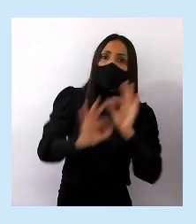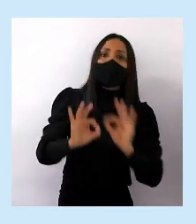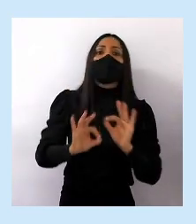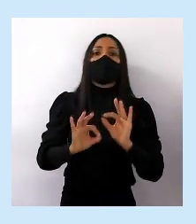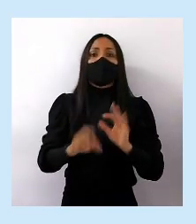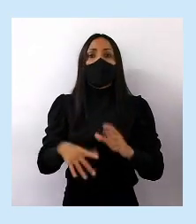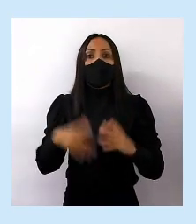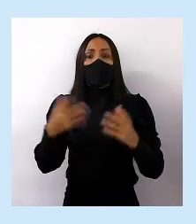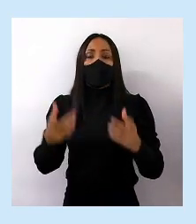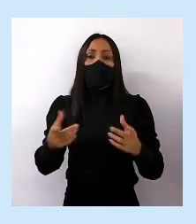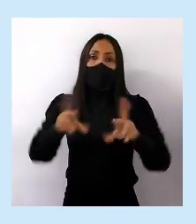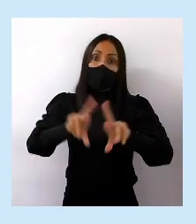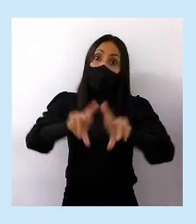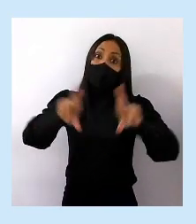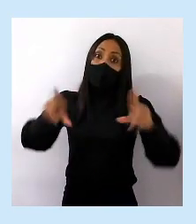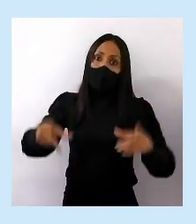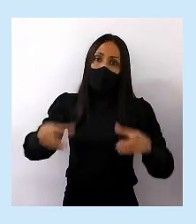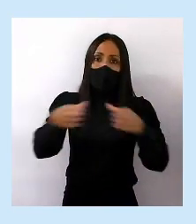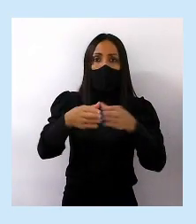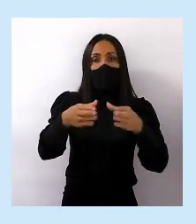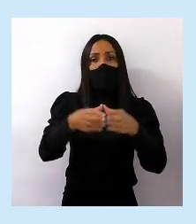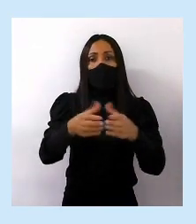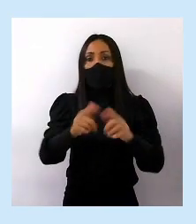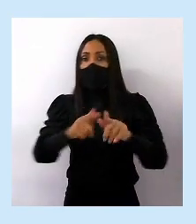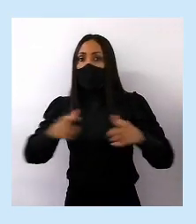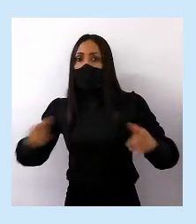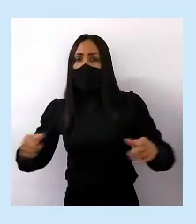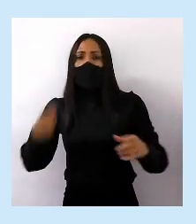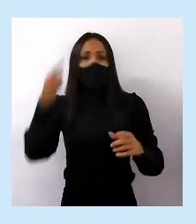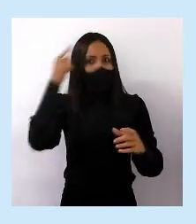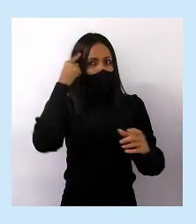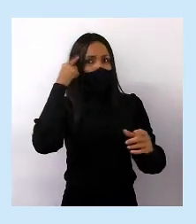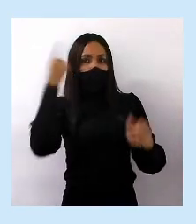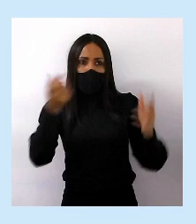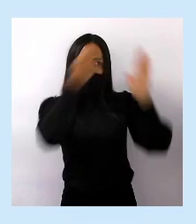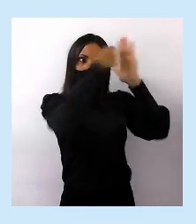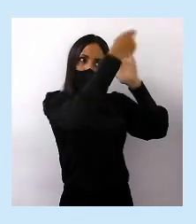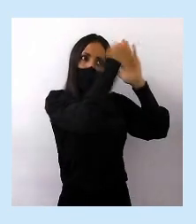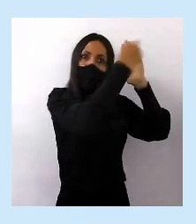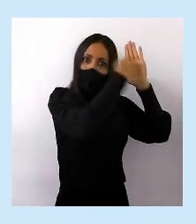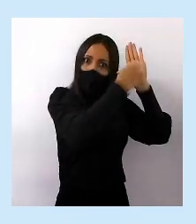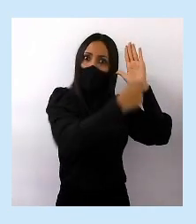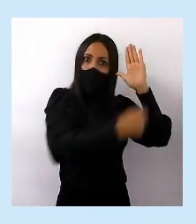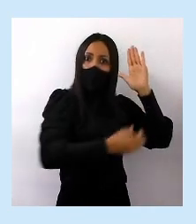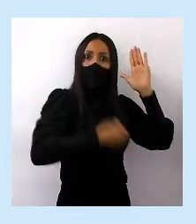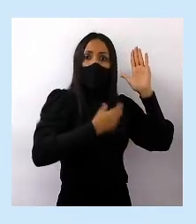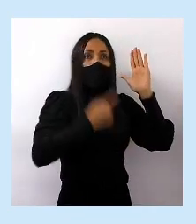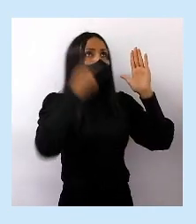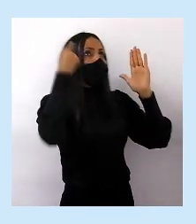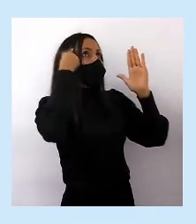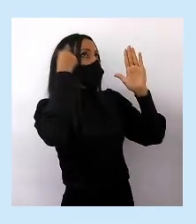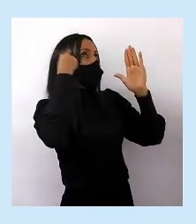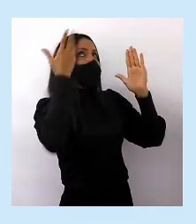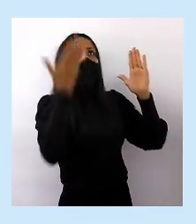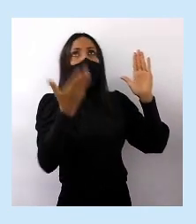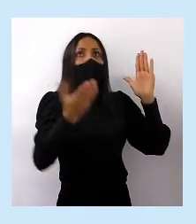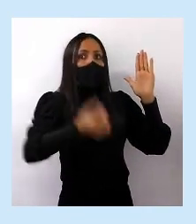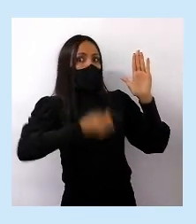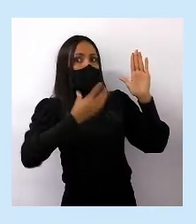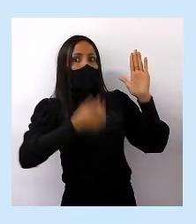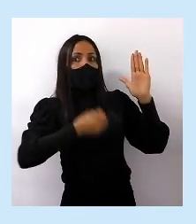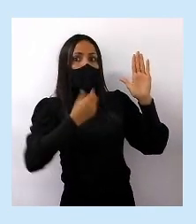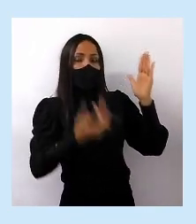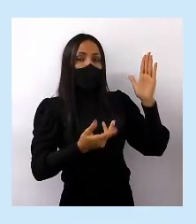são diferentes. Então, imaginem o trabalho de um autor, quando vai fazer uma poesia, ele tem que pensar, vou fazer aqui uma poesia com